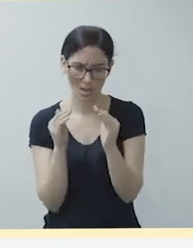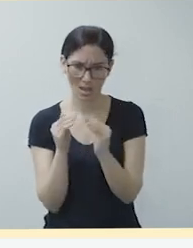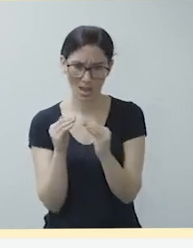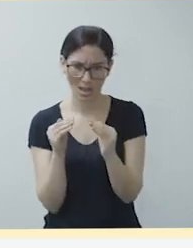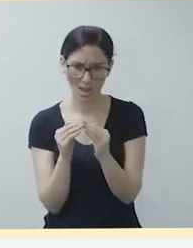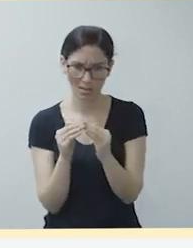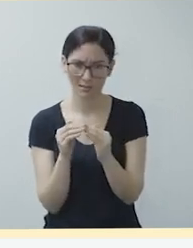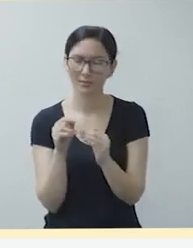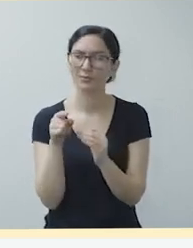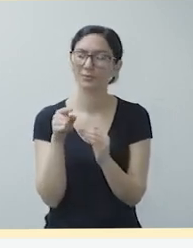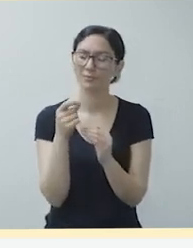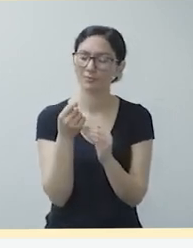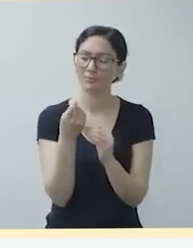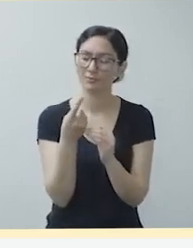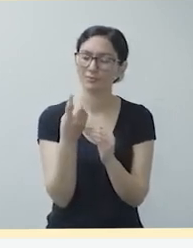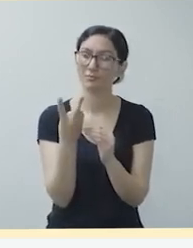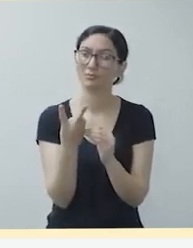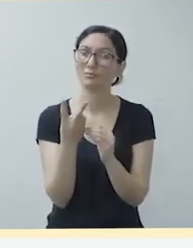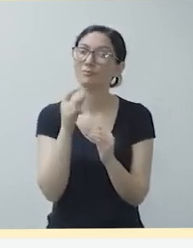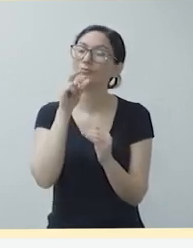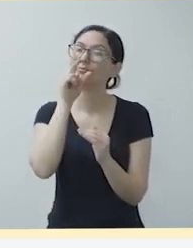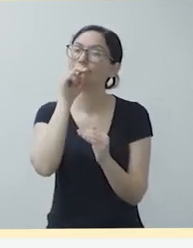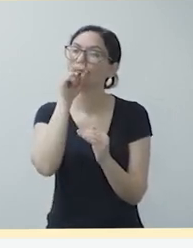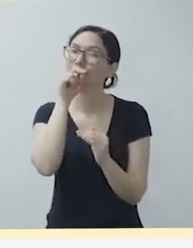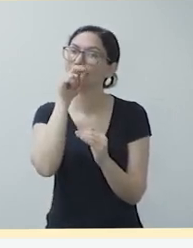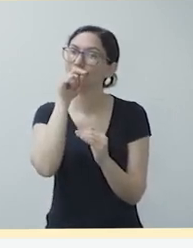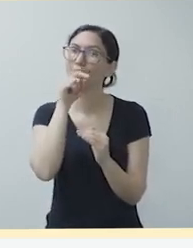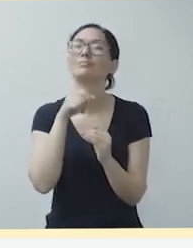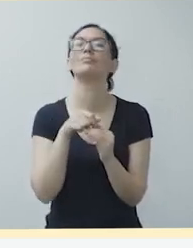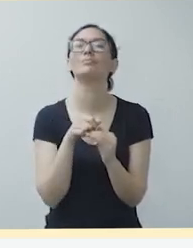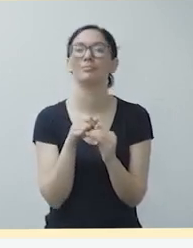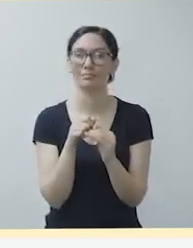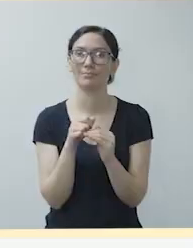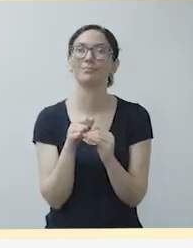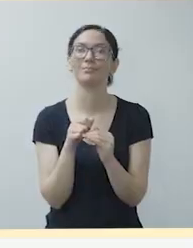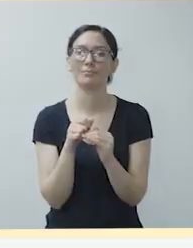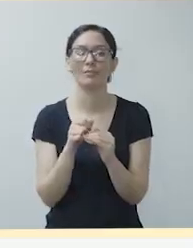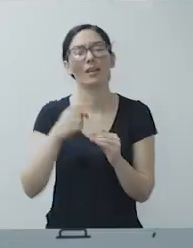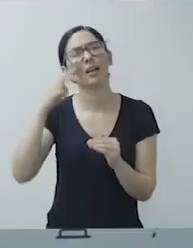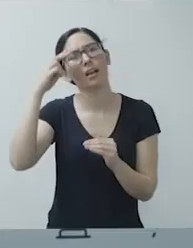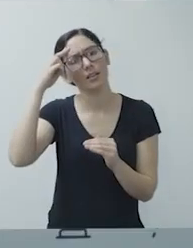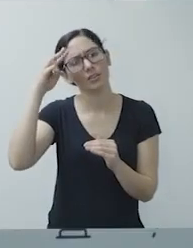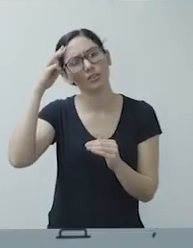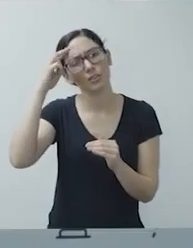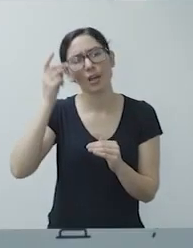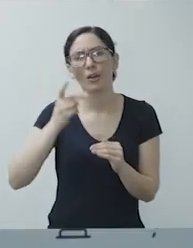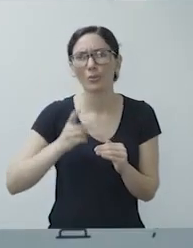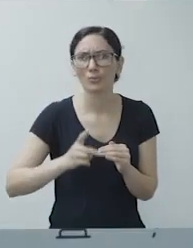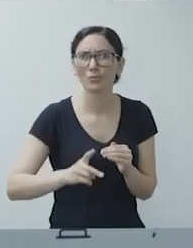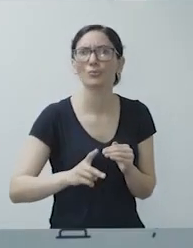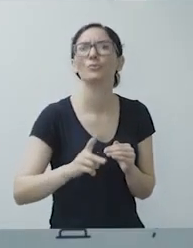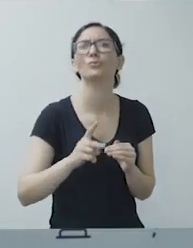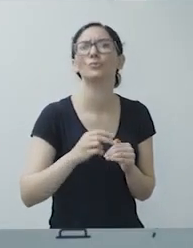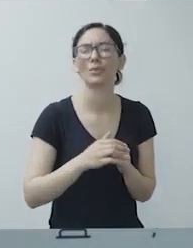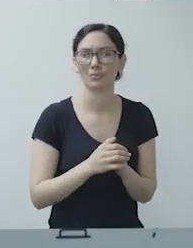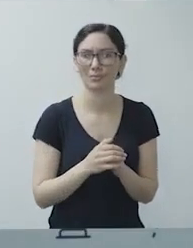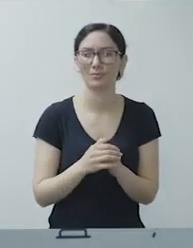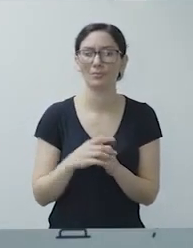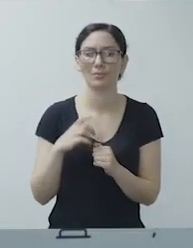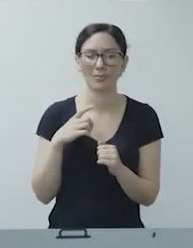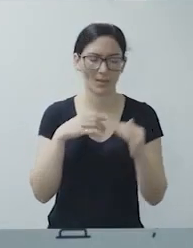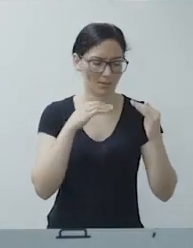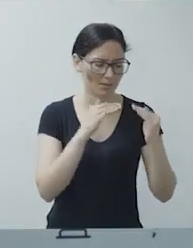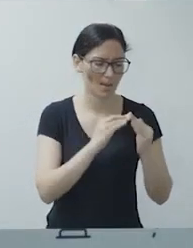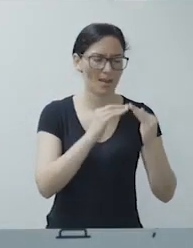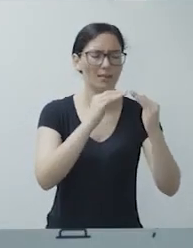casinha, um, dois pássaros. E a história continua dizendo que ele fez mais casinhas